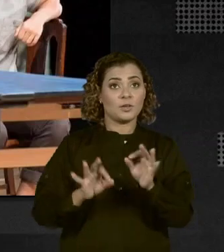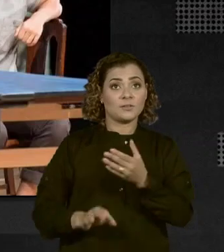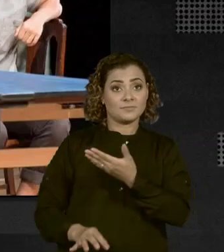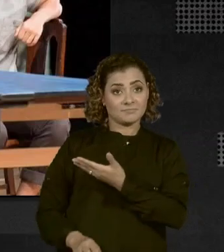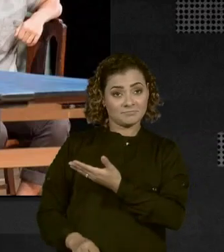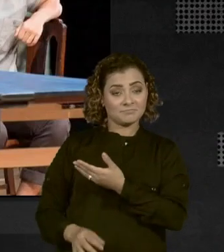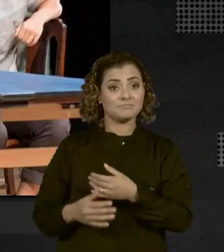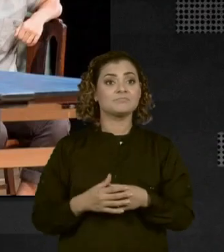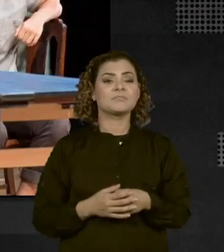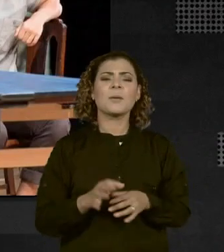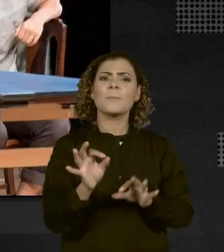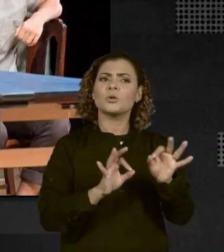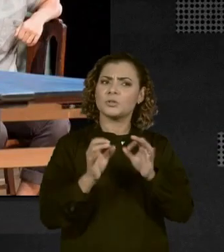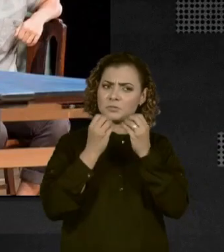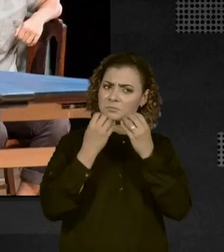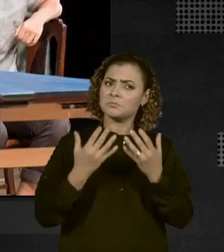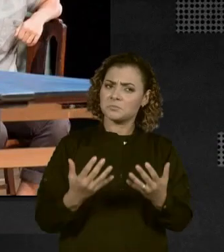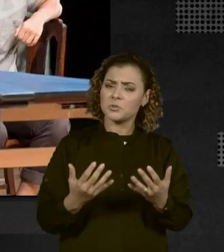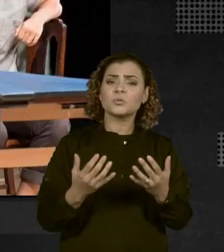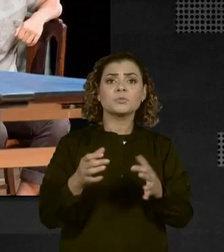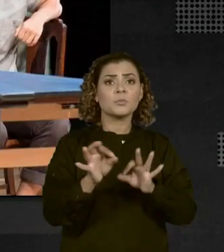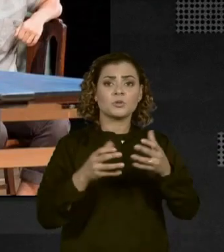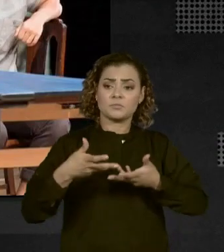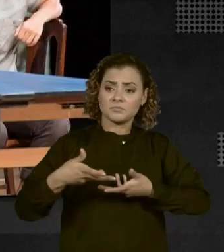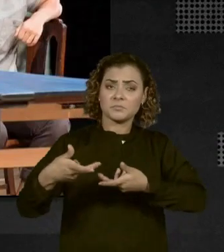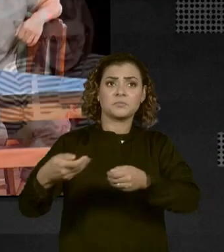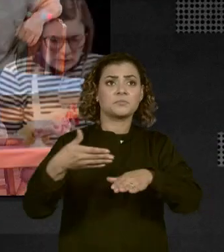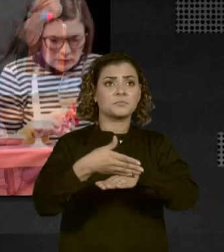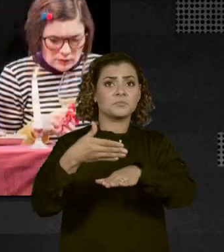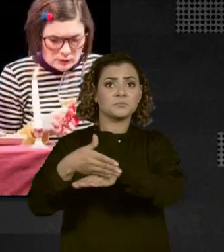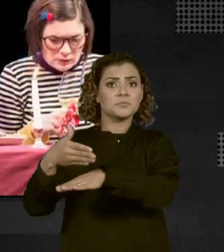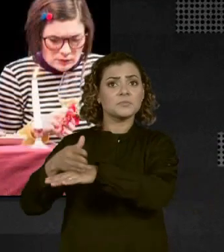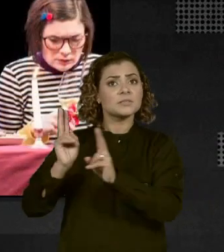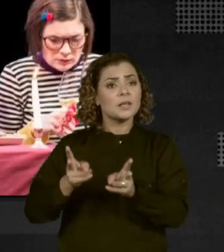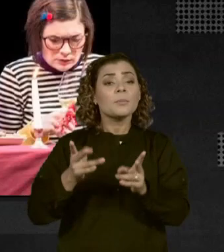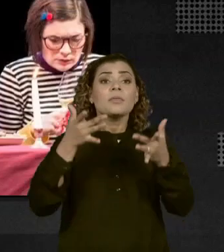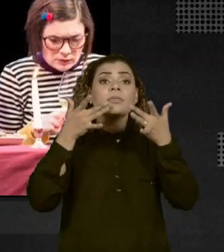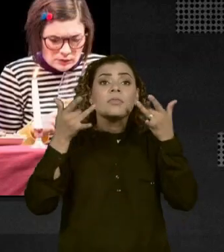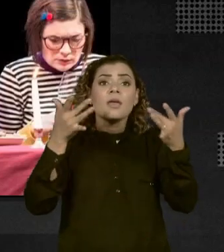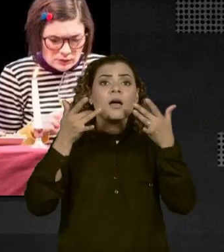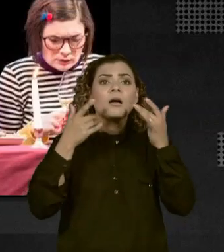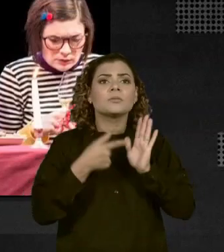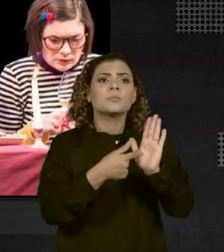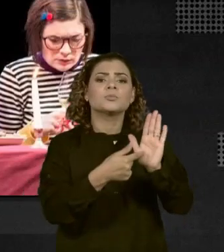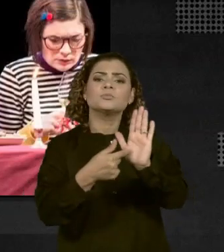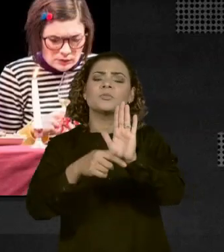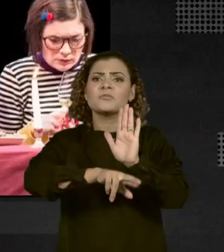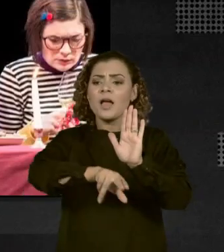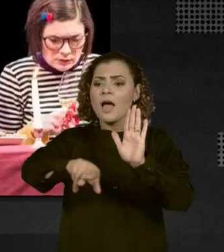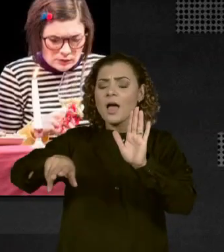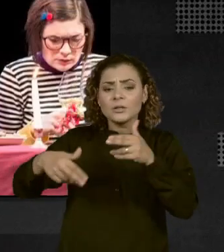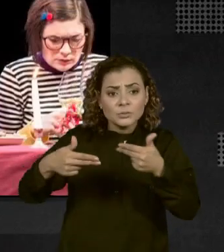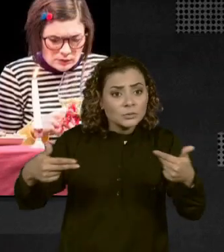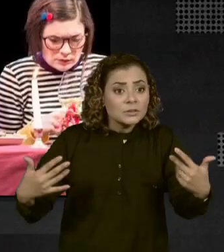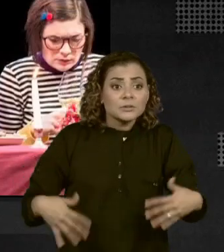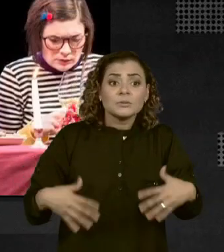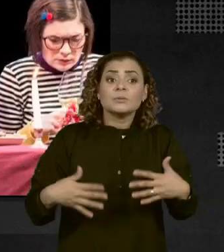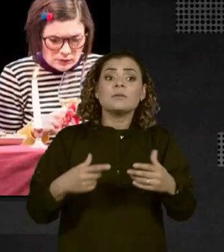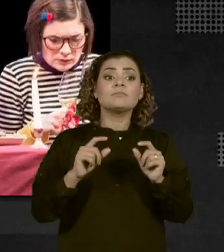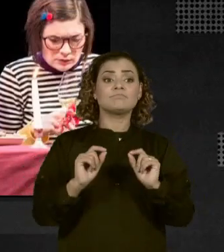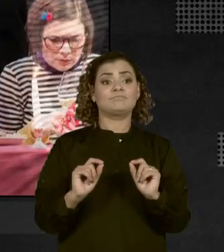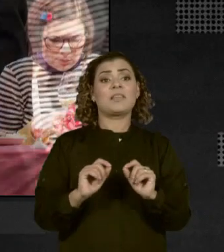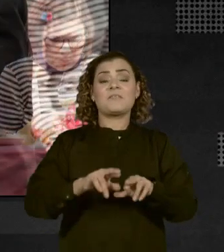Esse é um projeto muito bacana do Bruno Fagundes, né? Eu tenho tido a sorte de ser chamado para fazer projetos